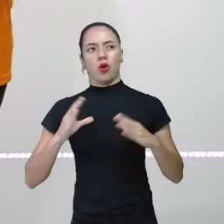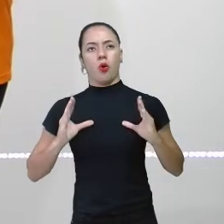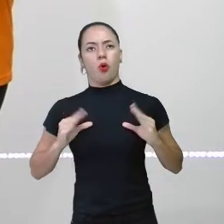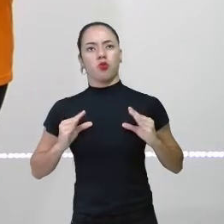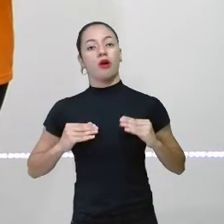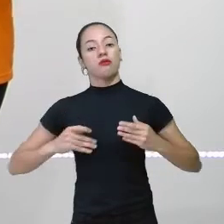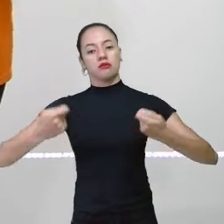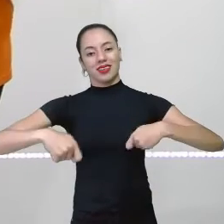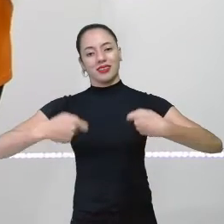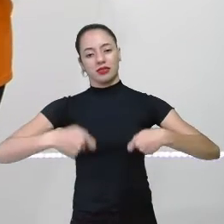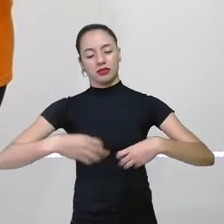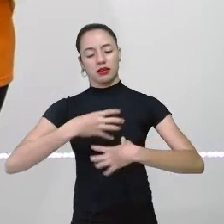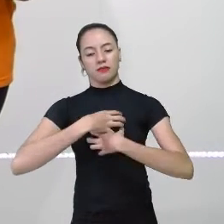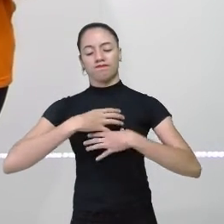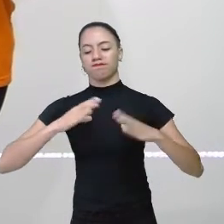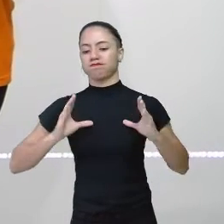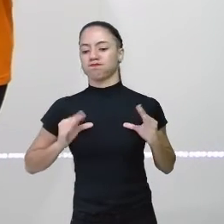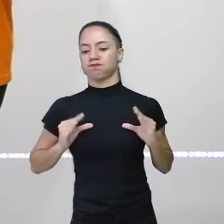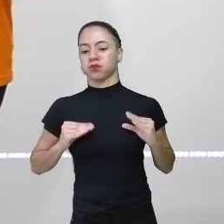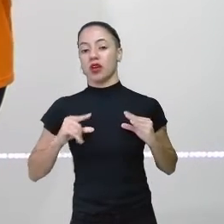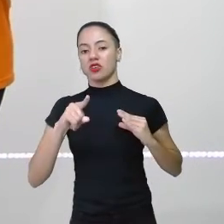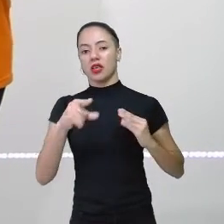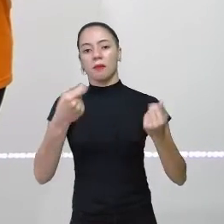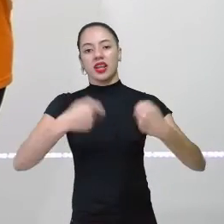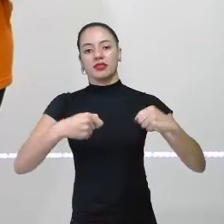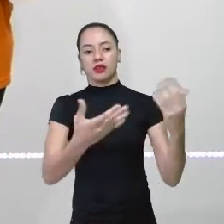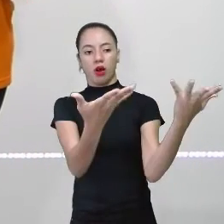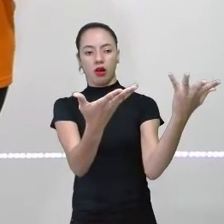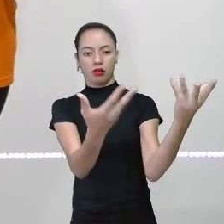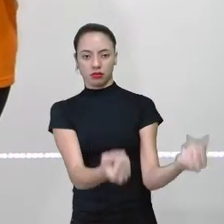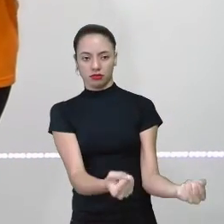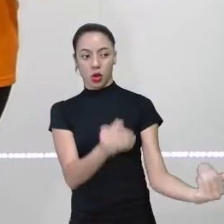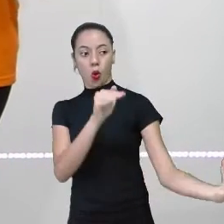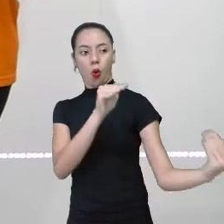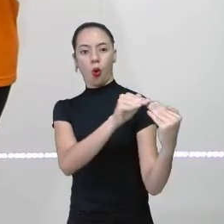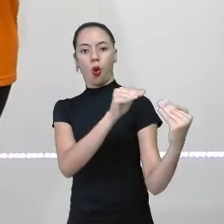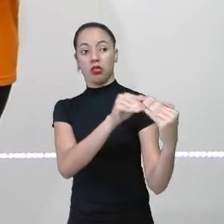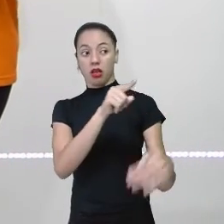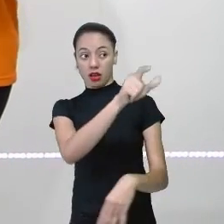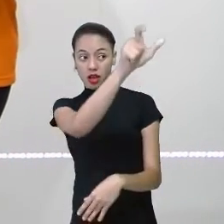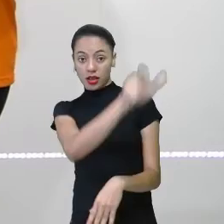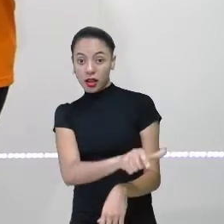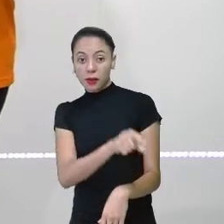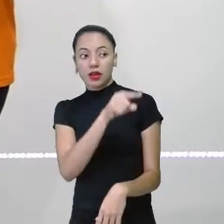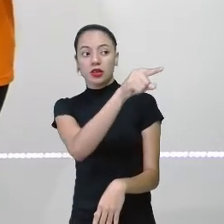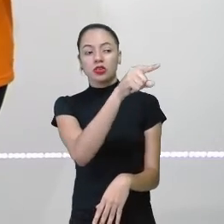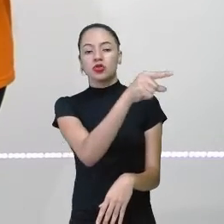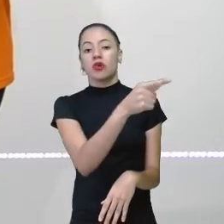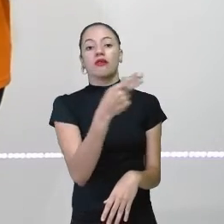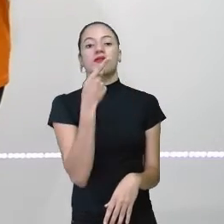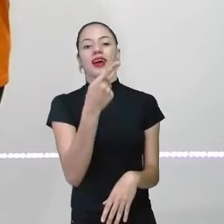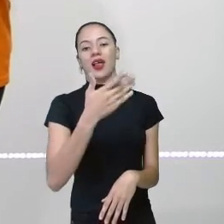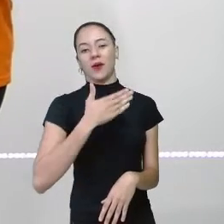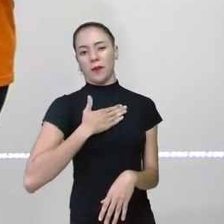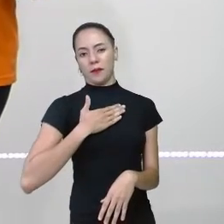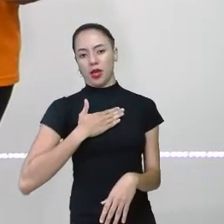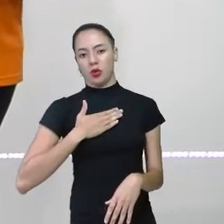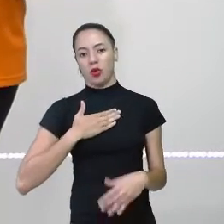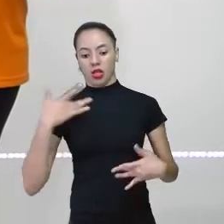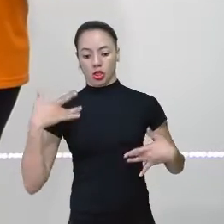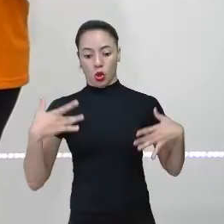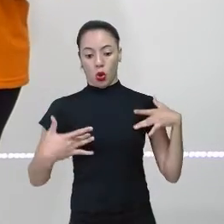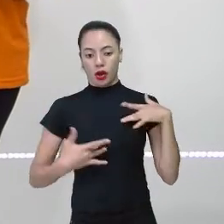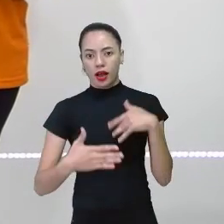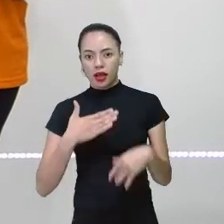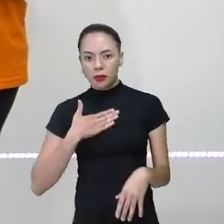Você tem que ter esse conforto, você tem que consentir que aquela pessoa, como ela vai falar com você, como ela vai tocar A em